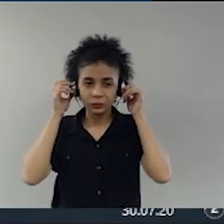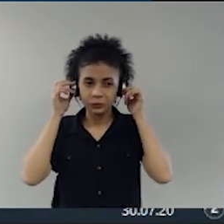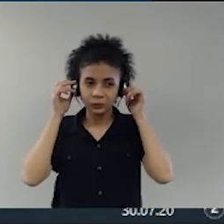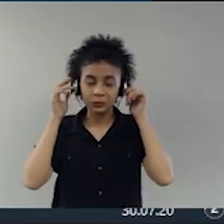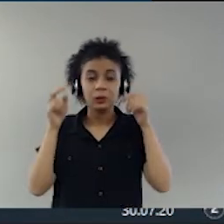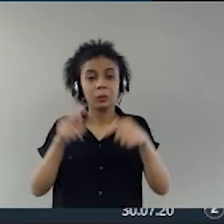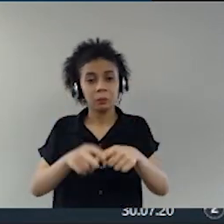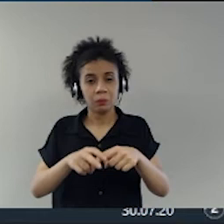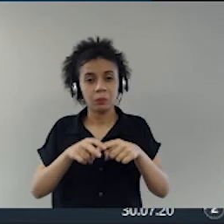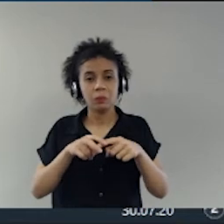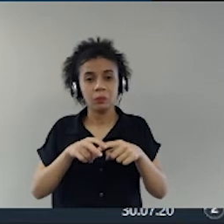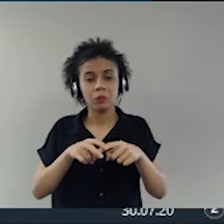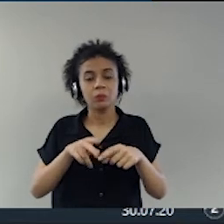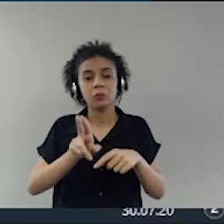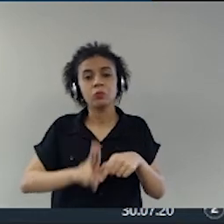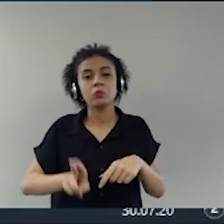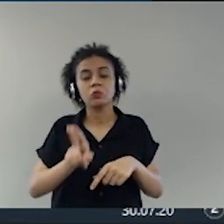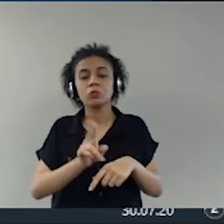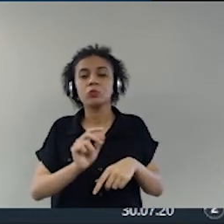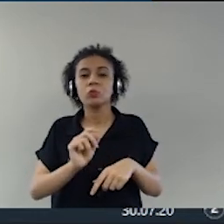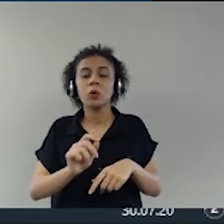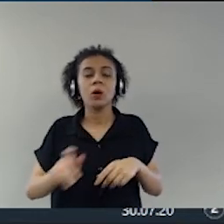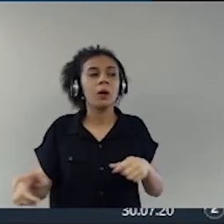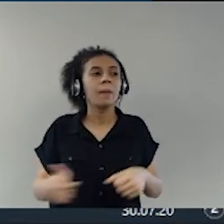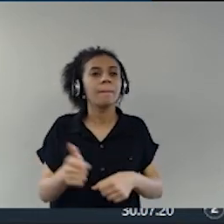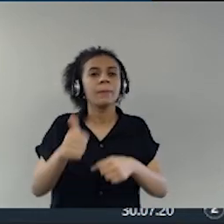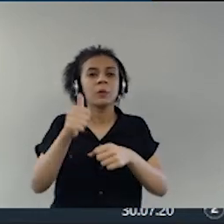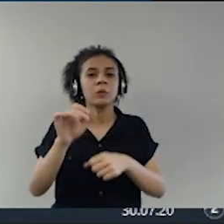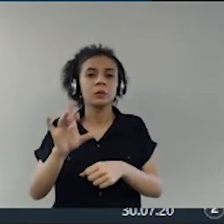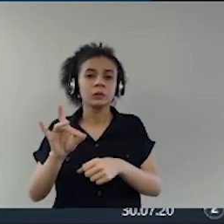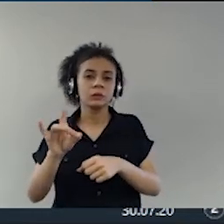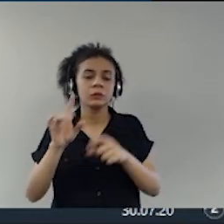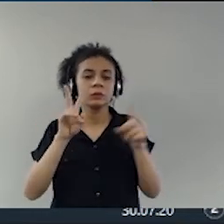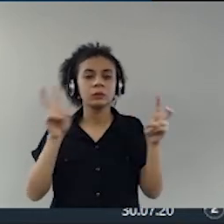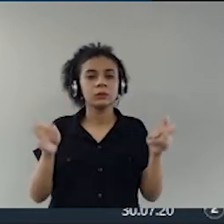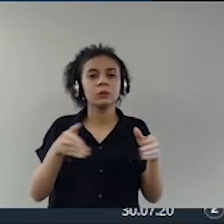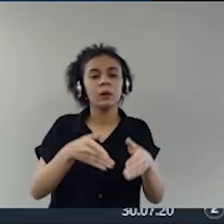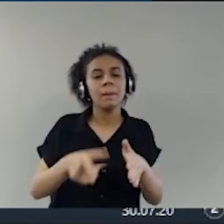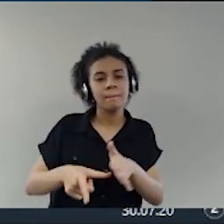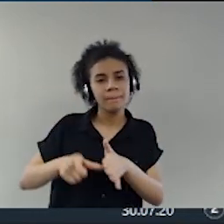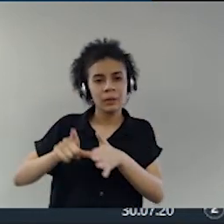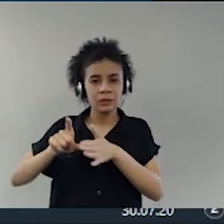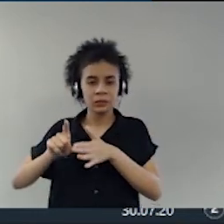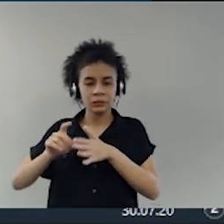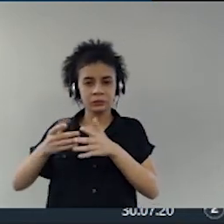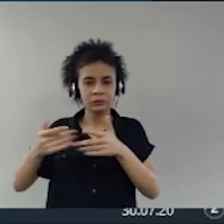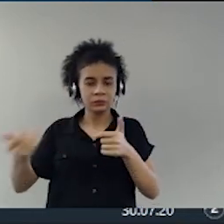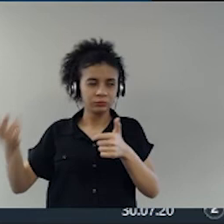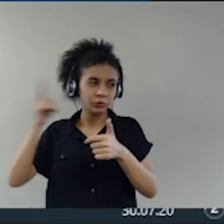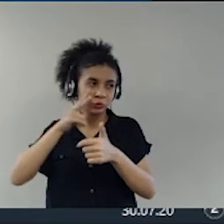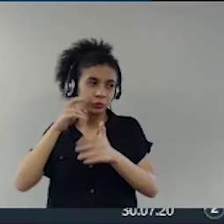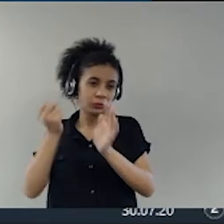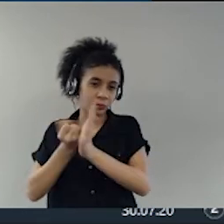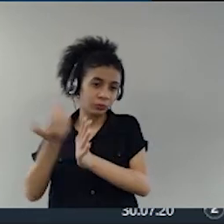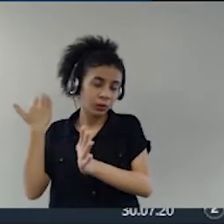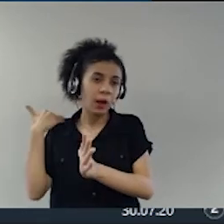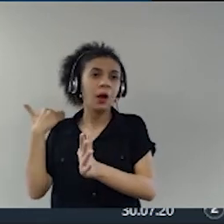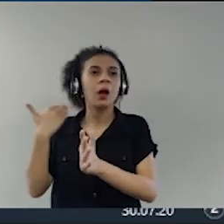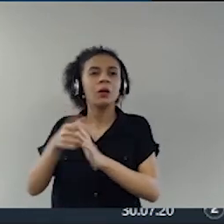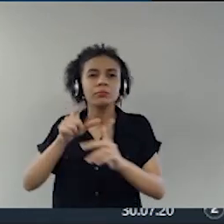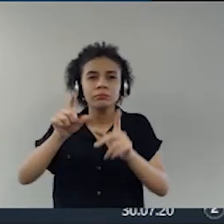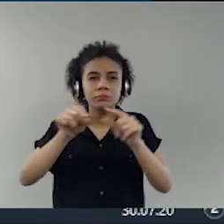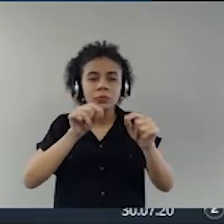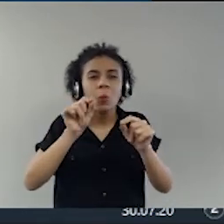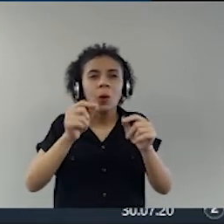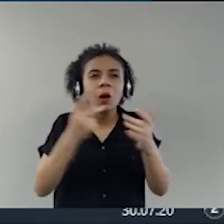Por conta disso que você utilizar o que há de melhor na ciência em relação ao passado para tentar identificar